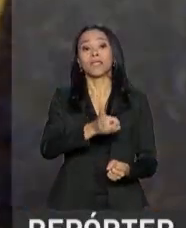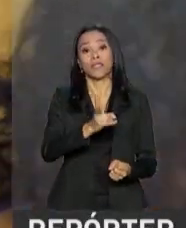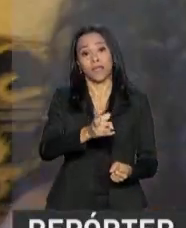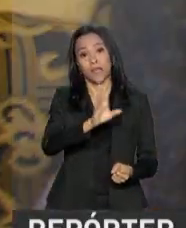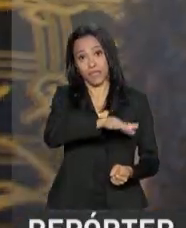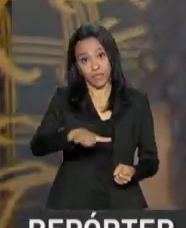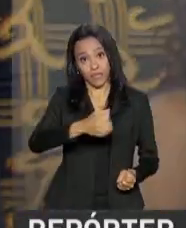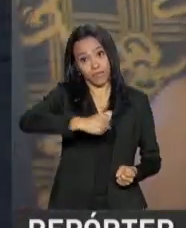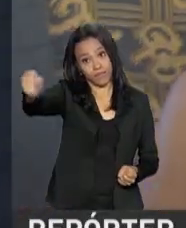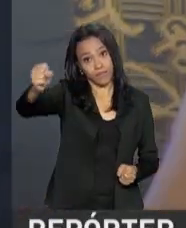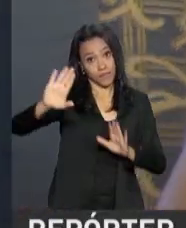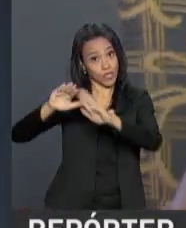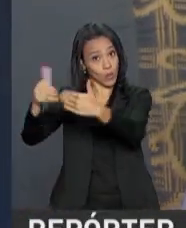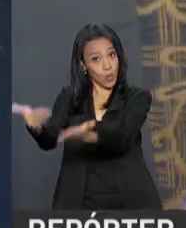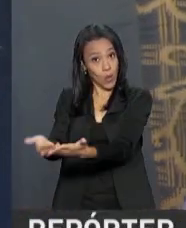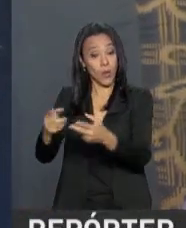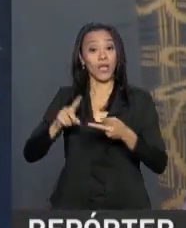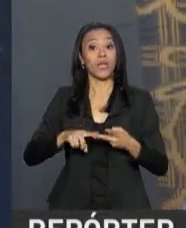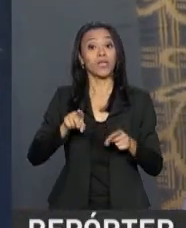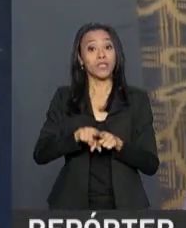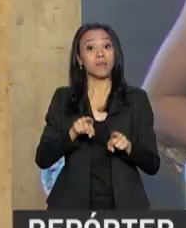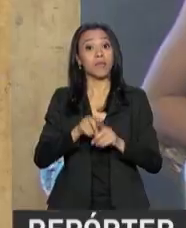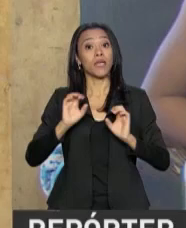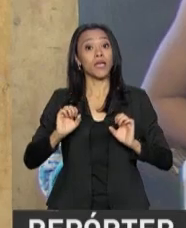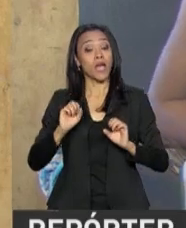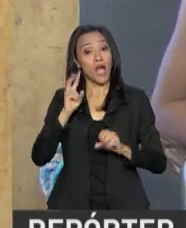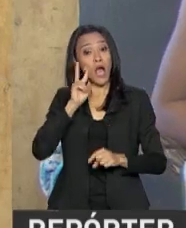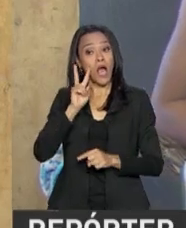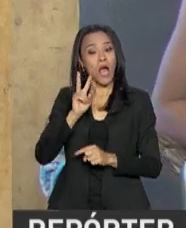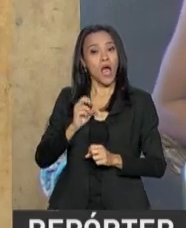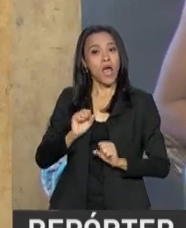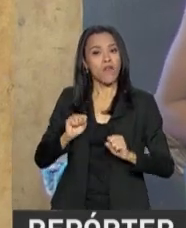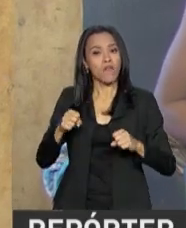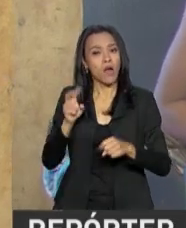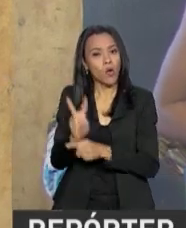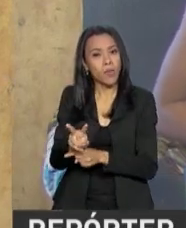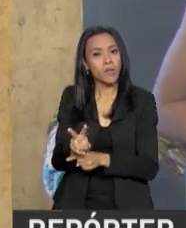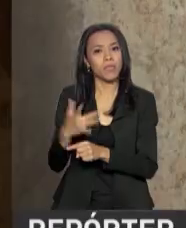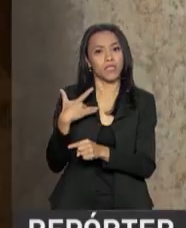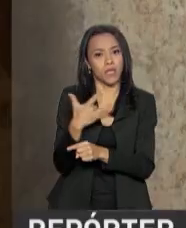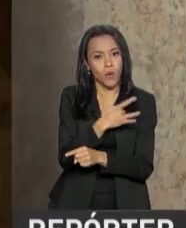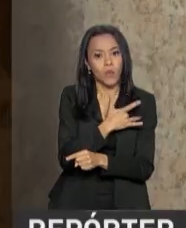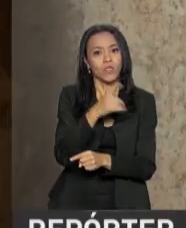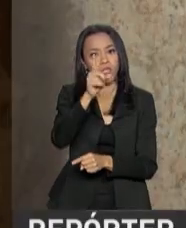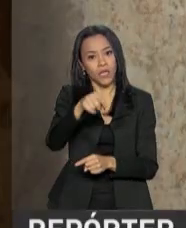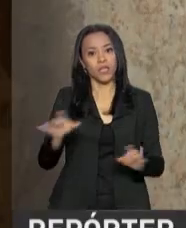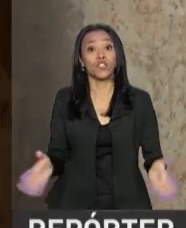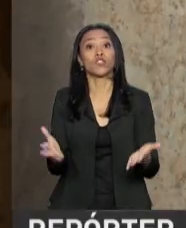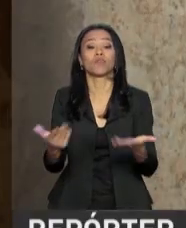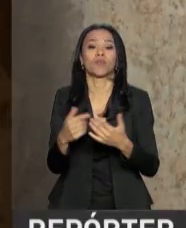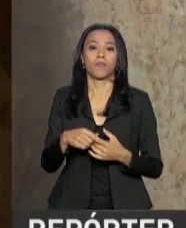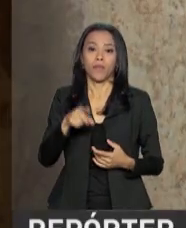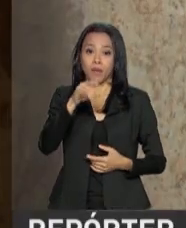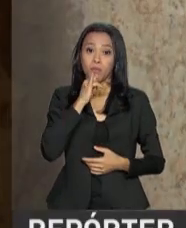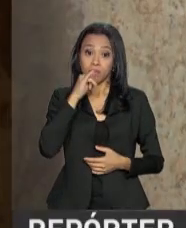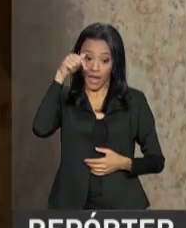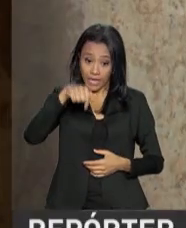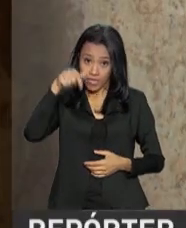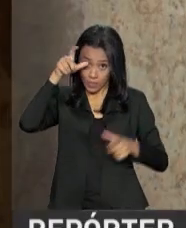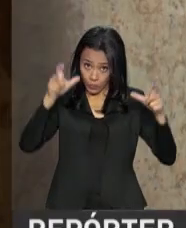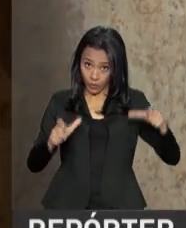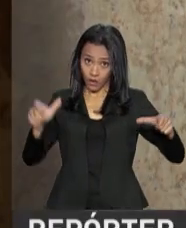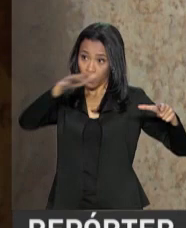e reforçar o acompanhamento de saúde o que pra edna é um estímulo aqui na região que a importância